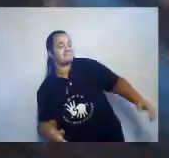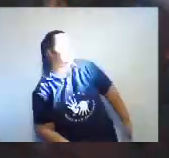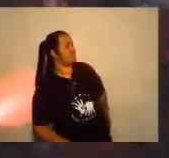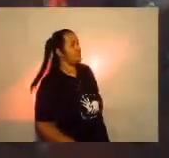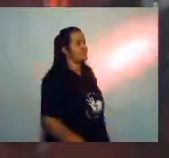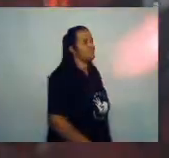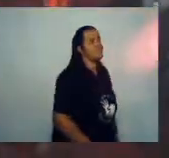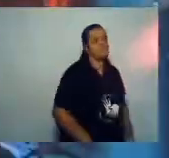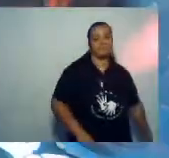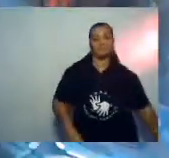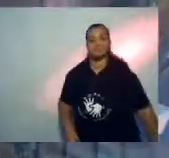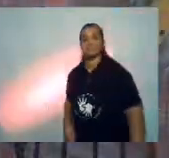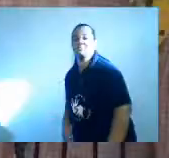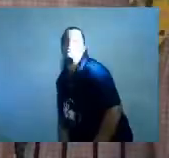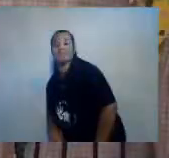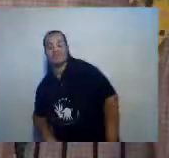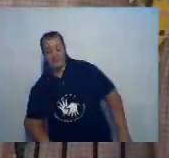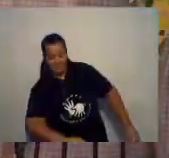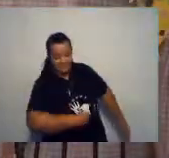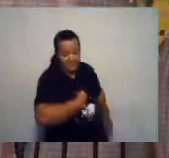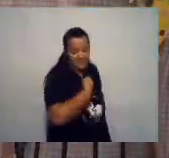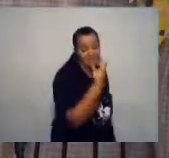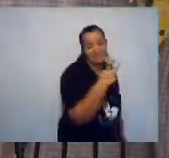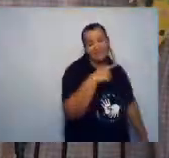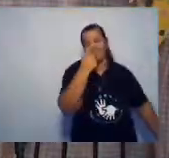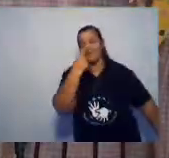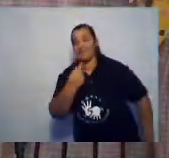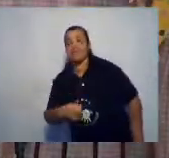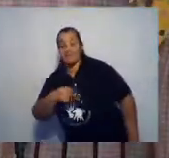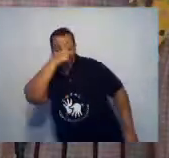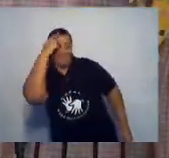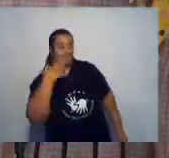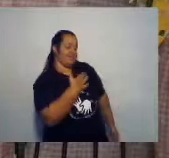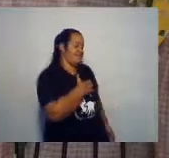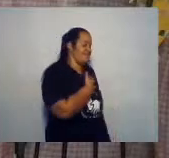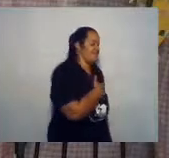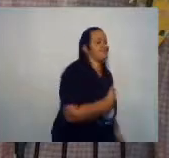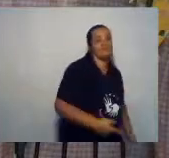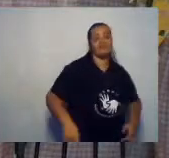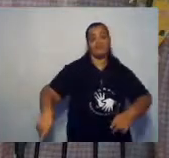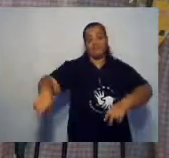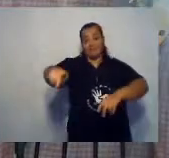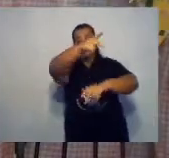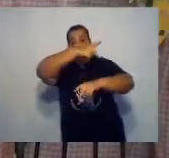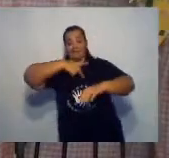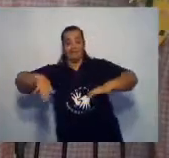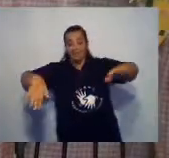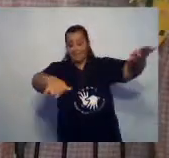lugar. Disse o poeta, o artista vai onde o povo está. está o Pai, onde o povo está.